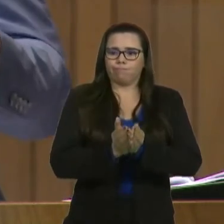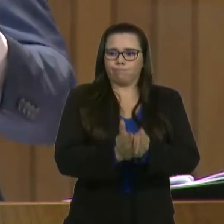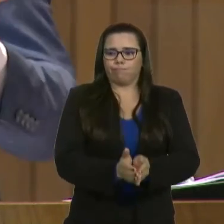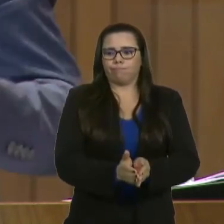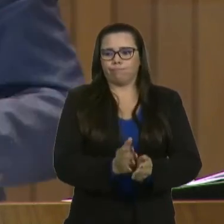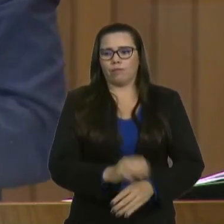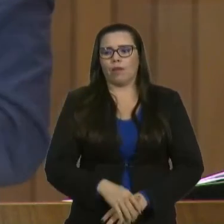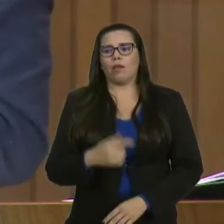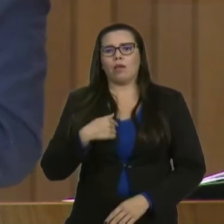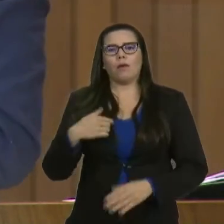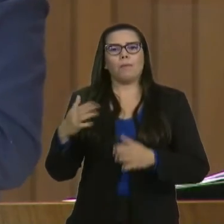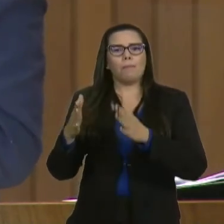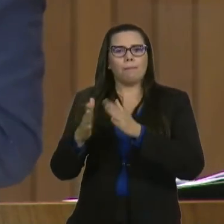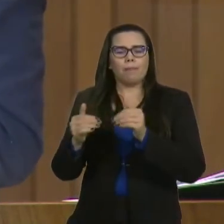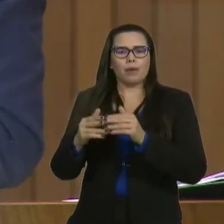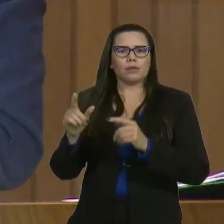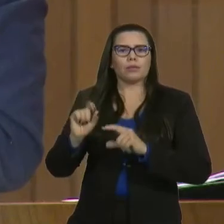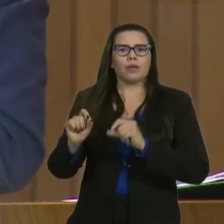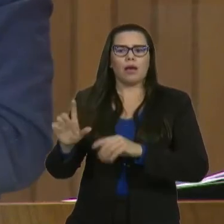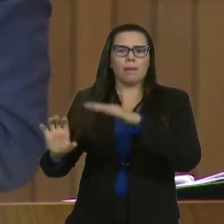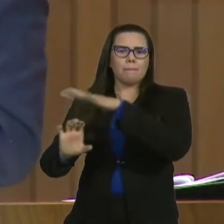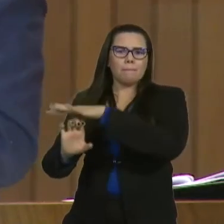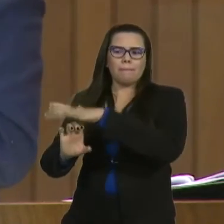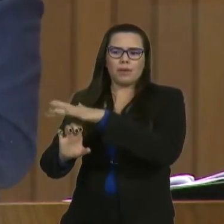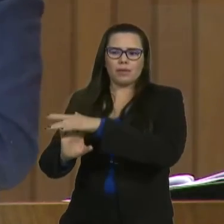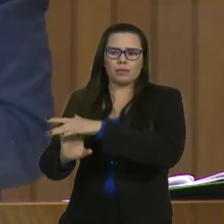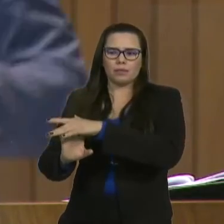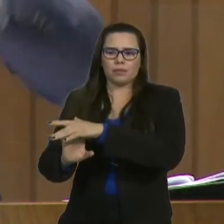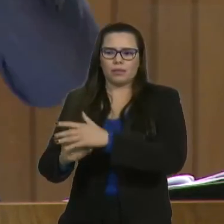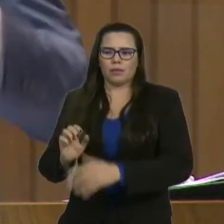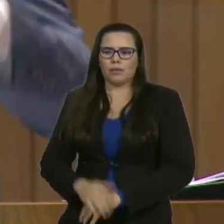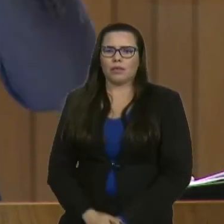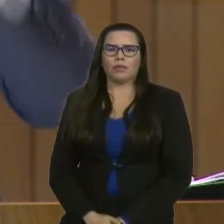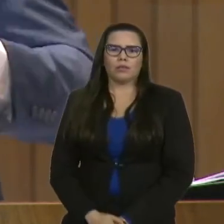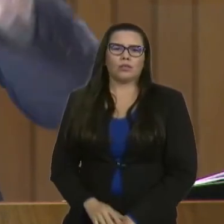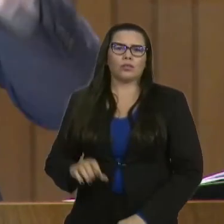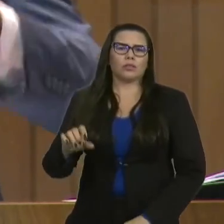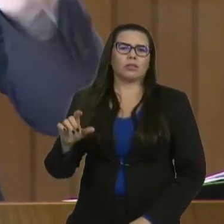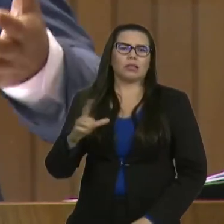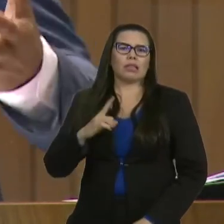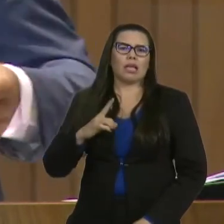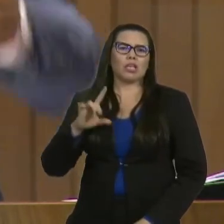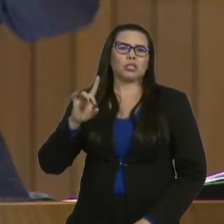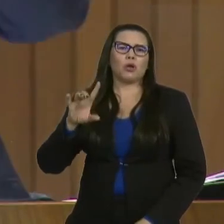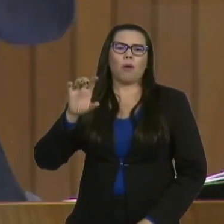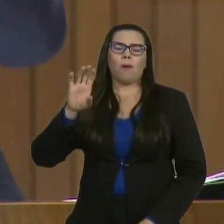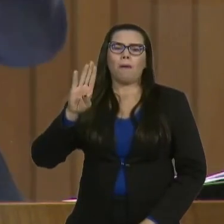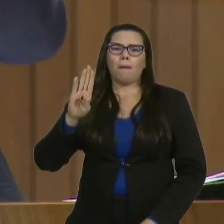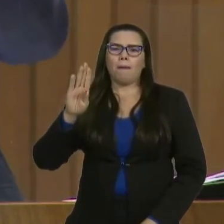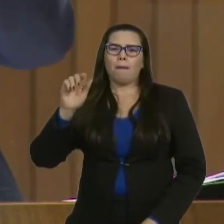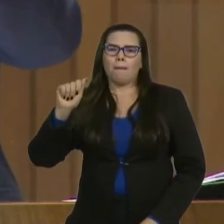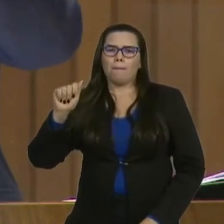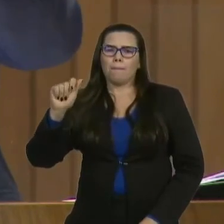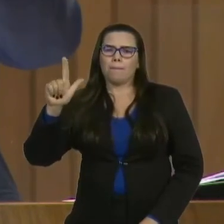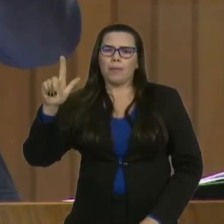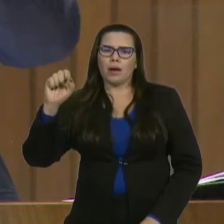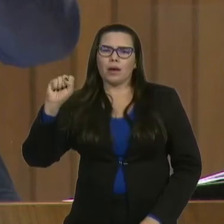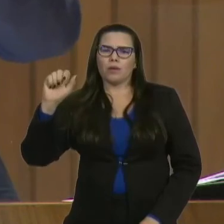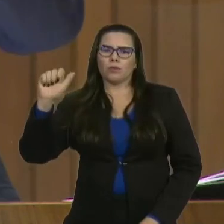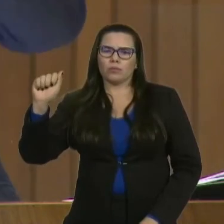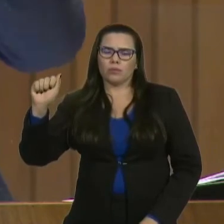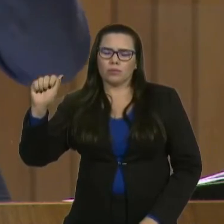a empresa que ganhou a empresa só tem balsa não tenham fé como é que a empresa ganha licitação totalmente